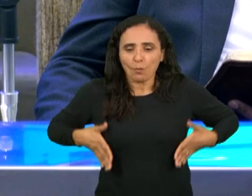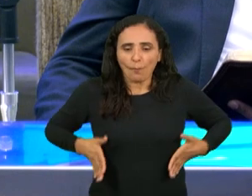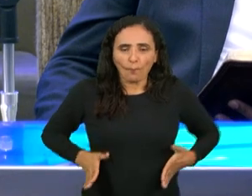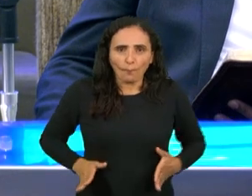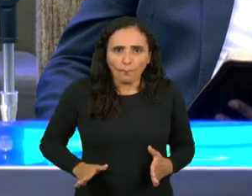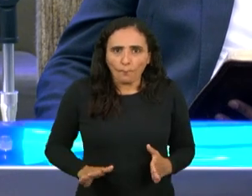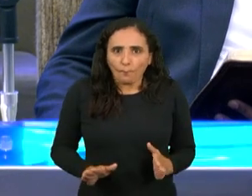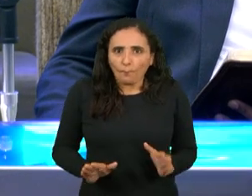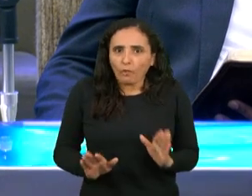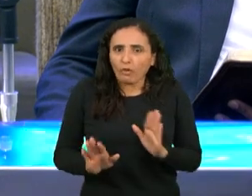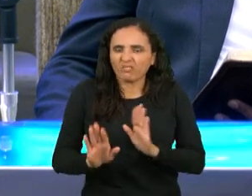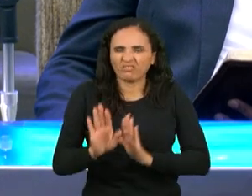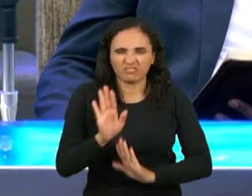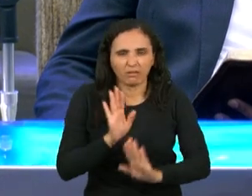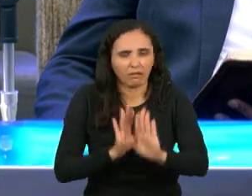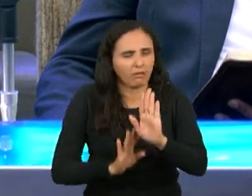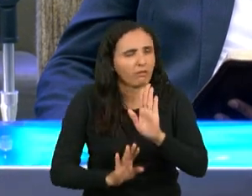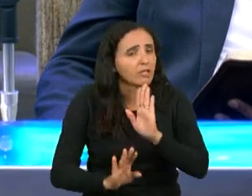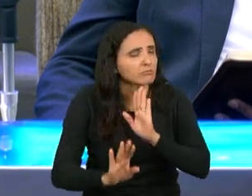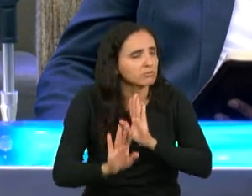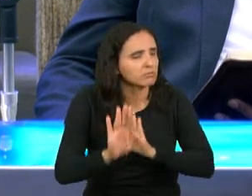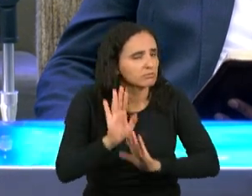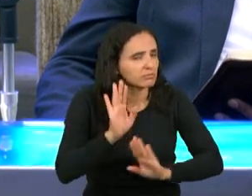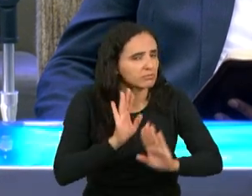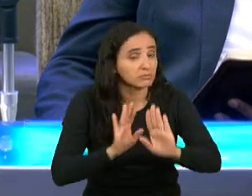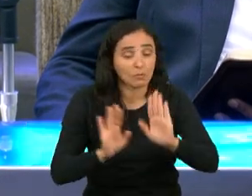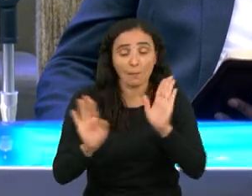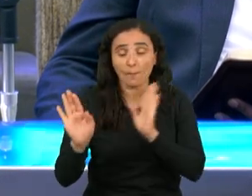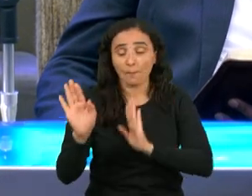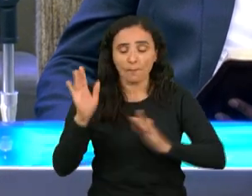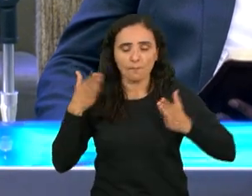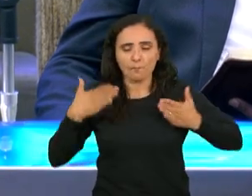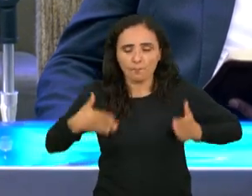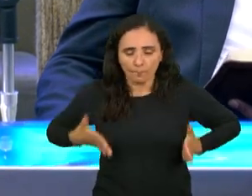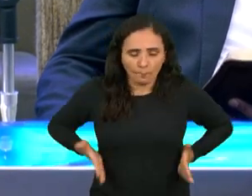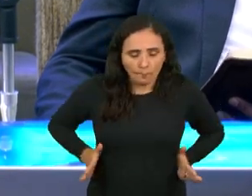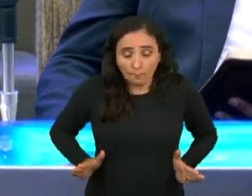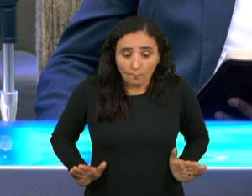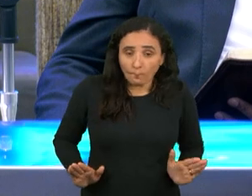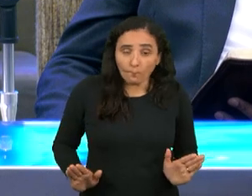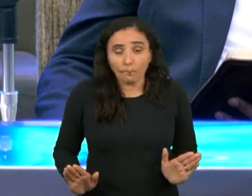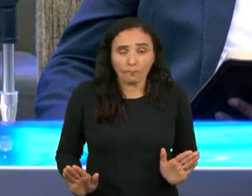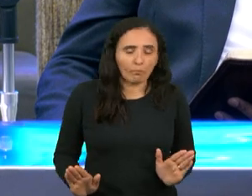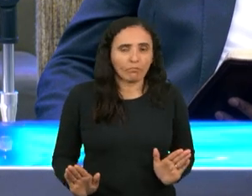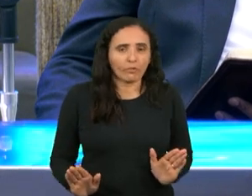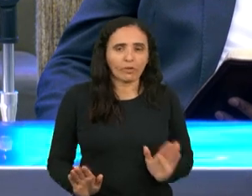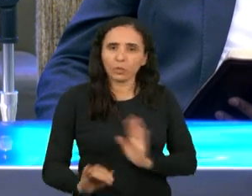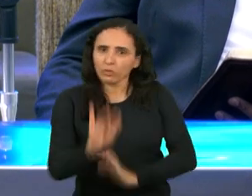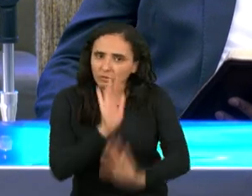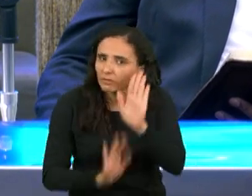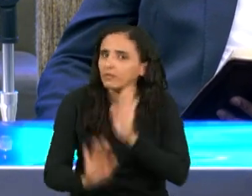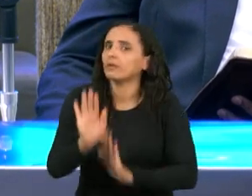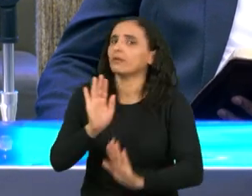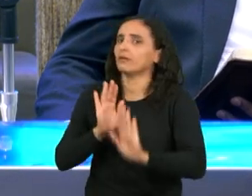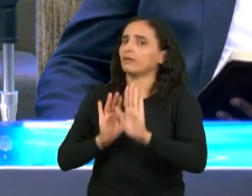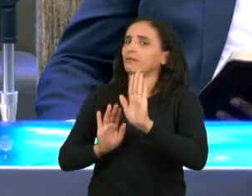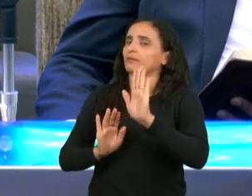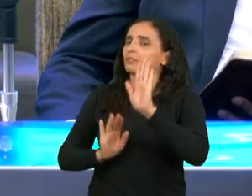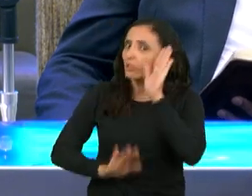imoral como o mundo sensual como o mundo Cadê a mudança